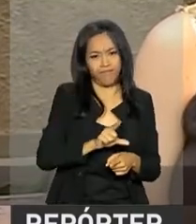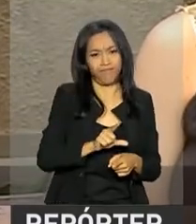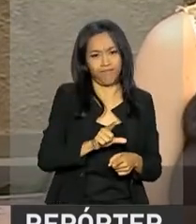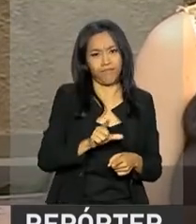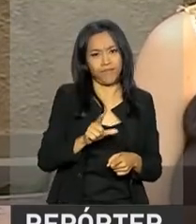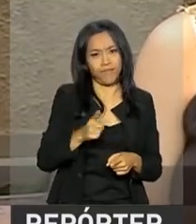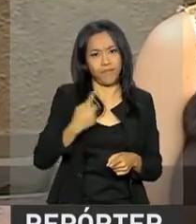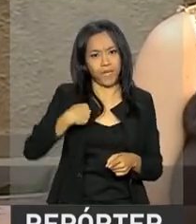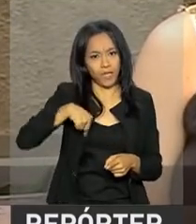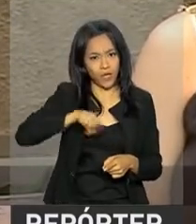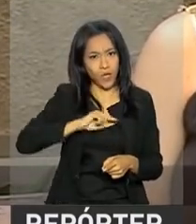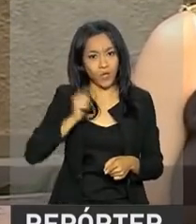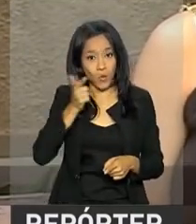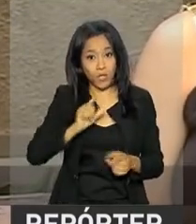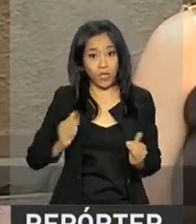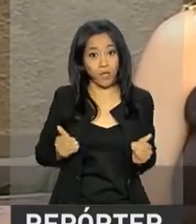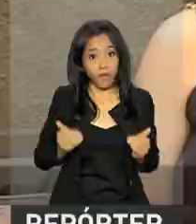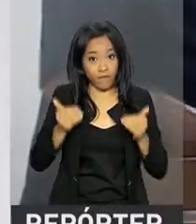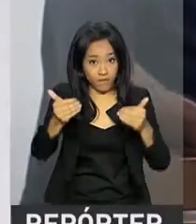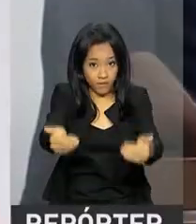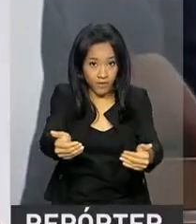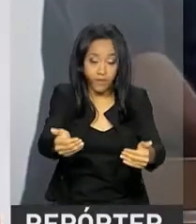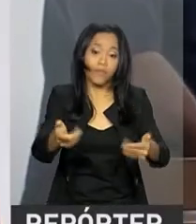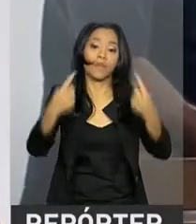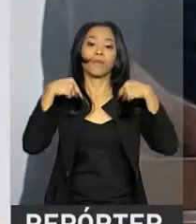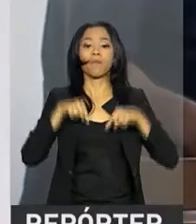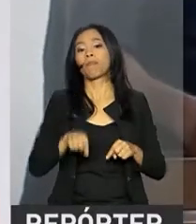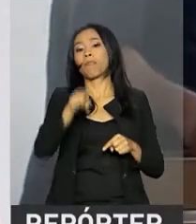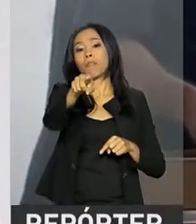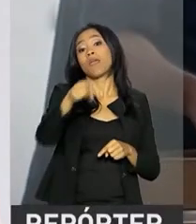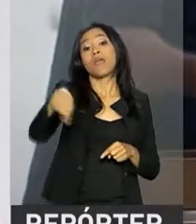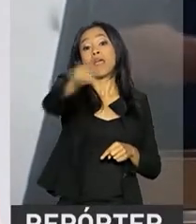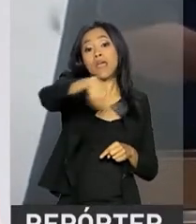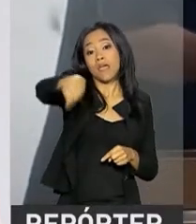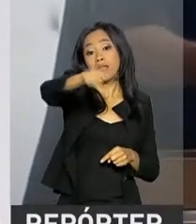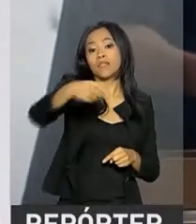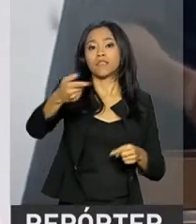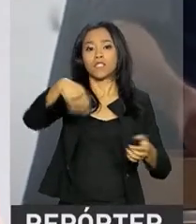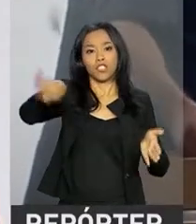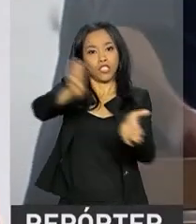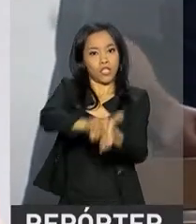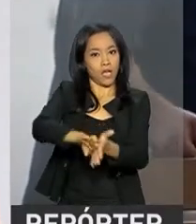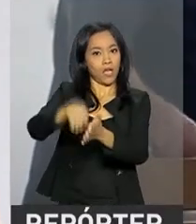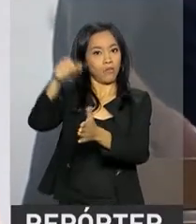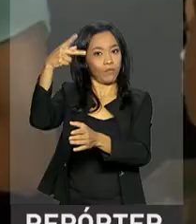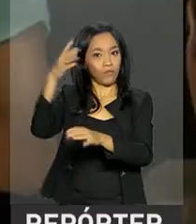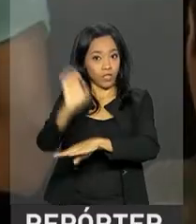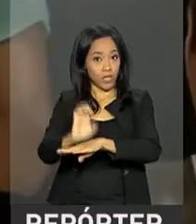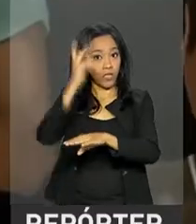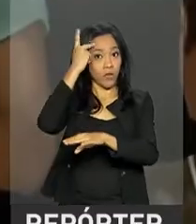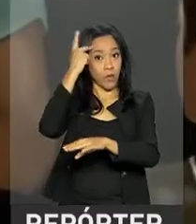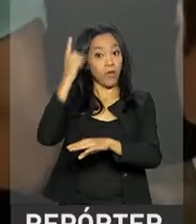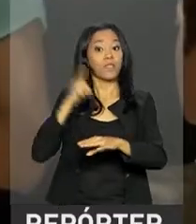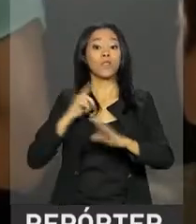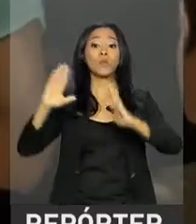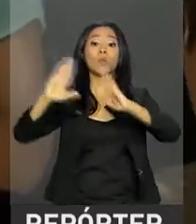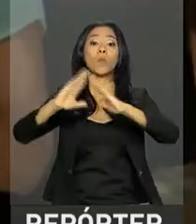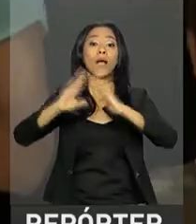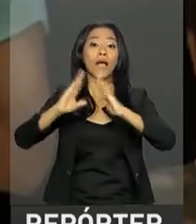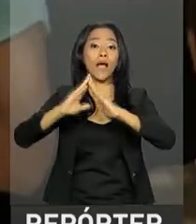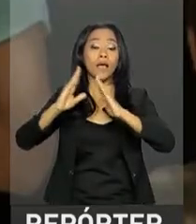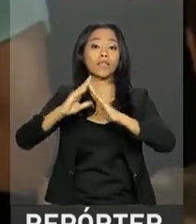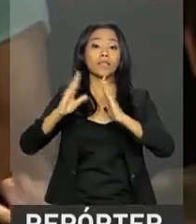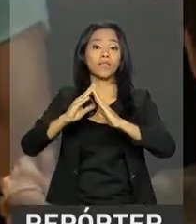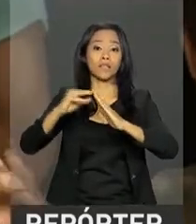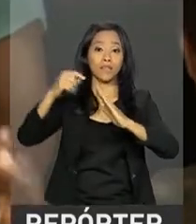para que possa avançar pois, e progressar. Parte dos imigrantes que chegaram a São Paulo está abrigada na Missão Paz, no centro